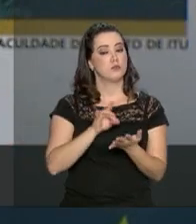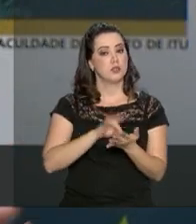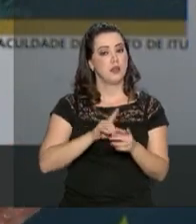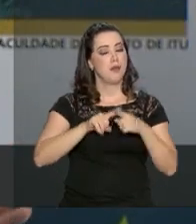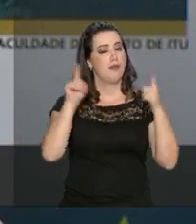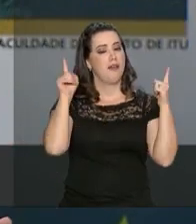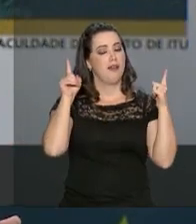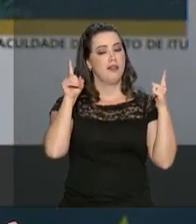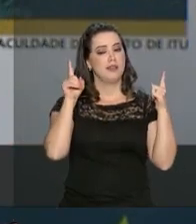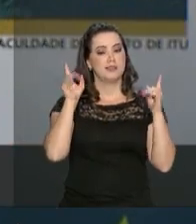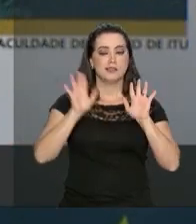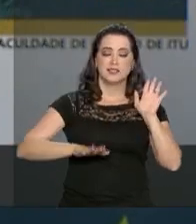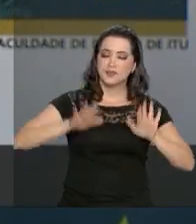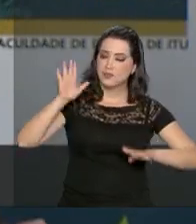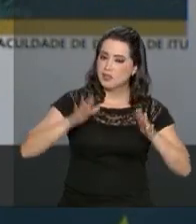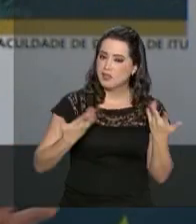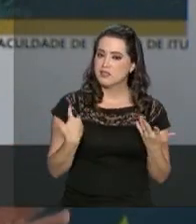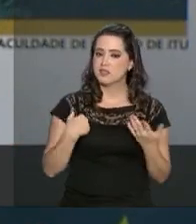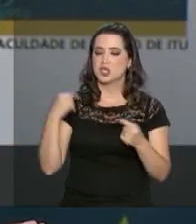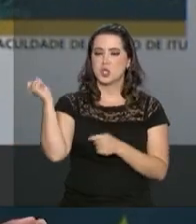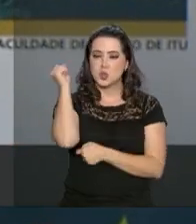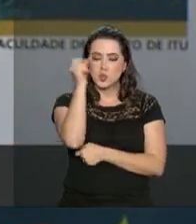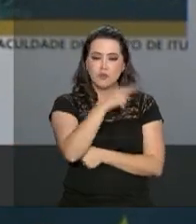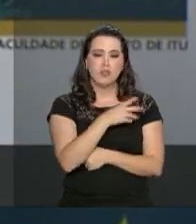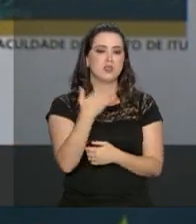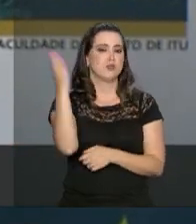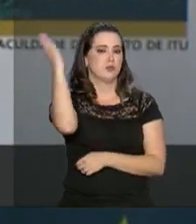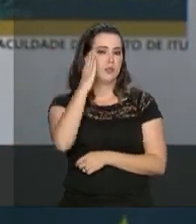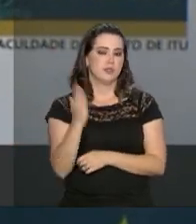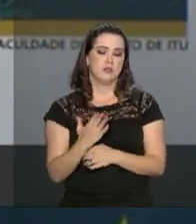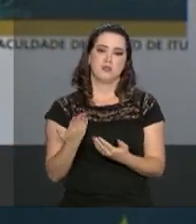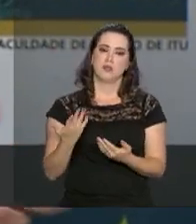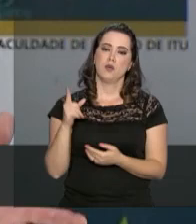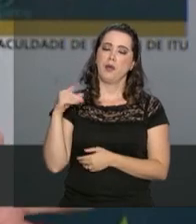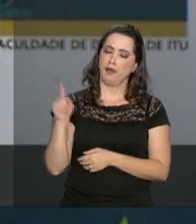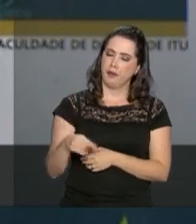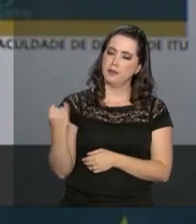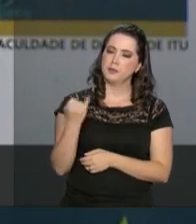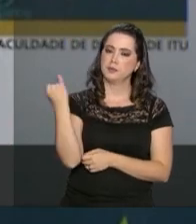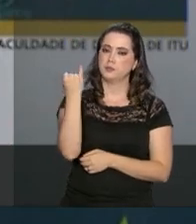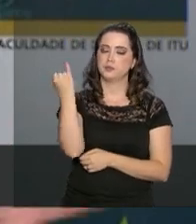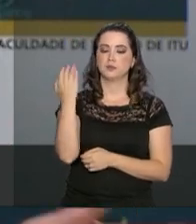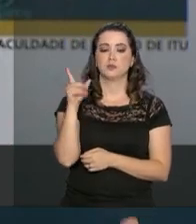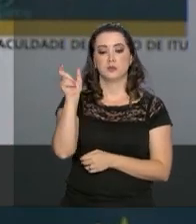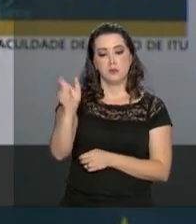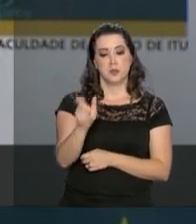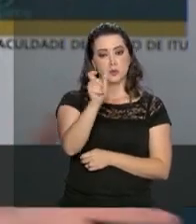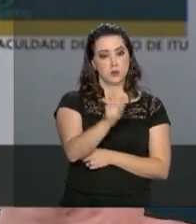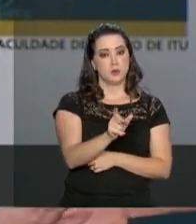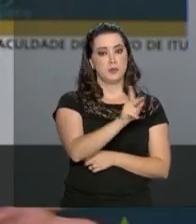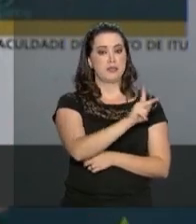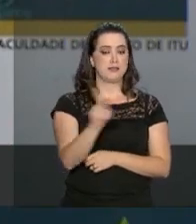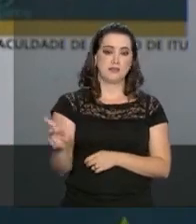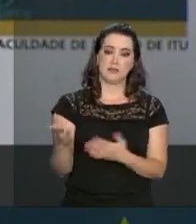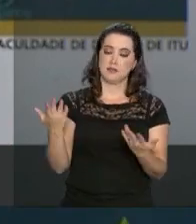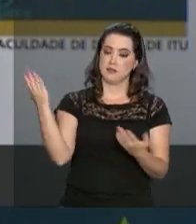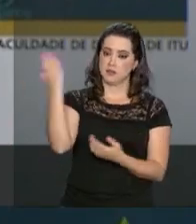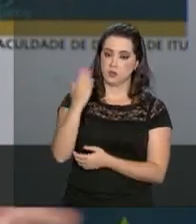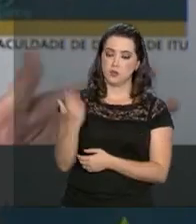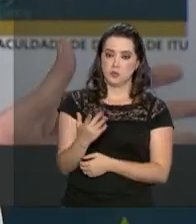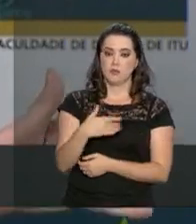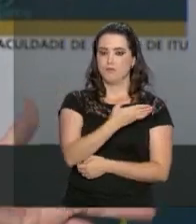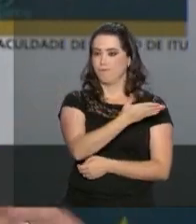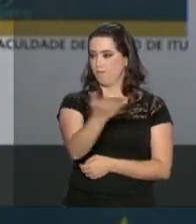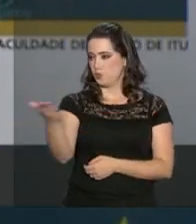Mas interessante que, muitas vezes, há uma certa dificuldade no Brasil. E é importante que, enfim, quem é presidente da República, eu sou presidente da República,